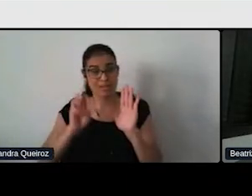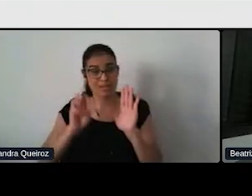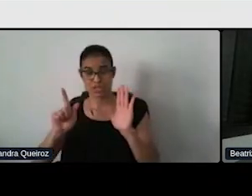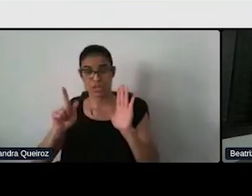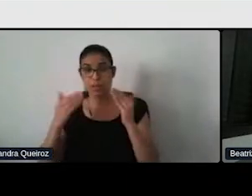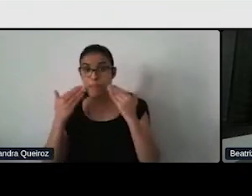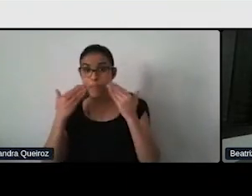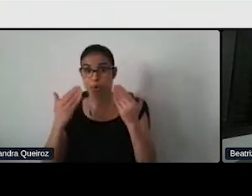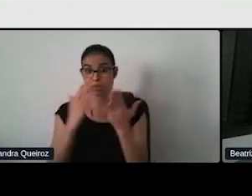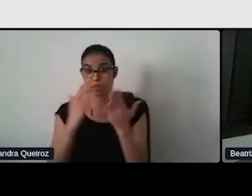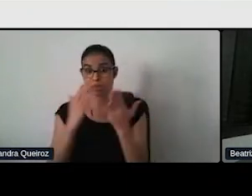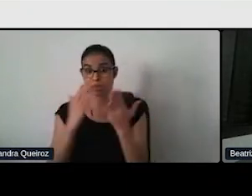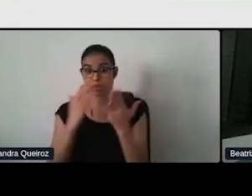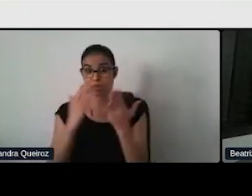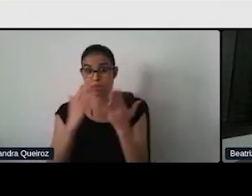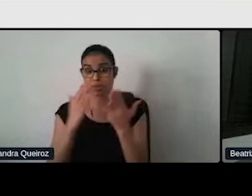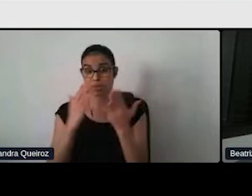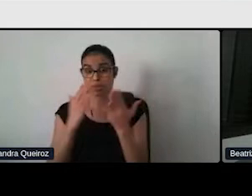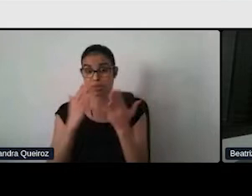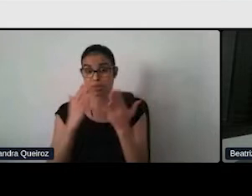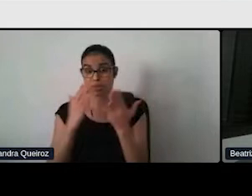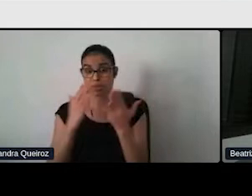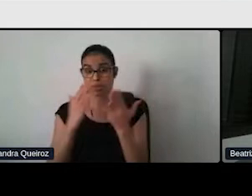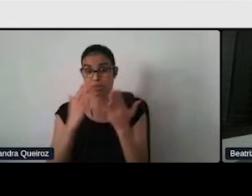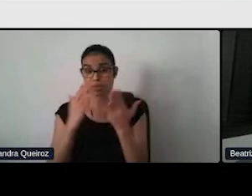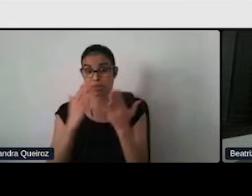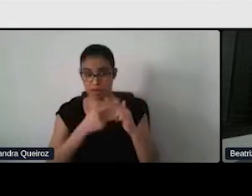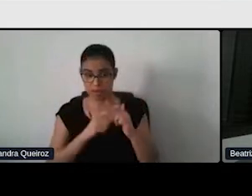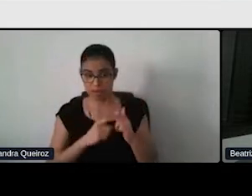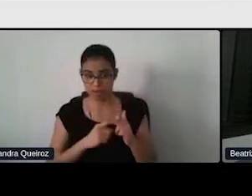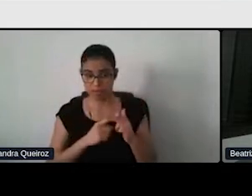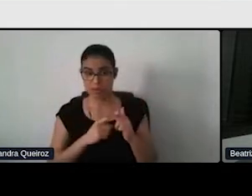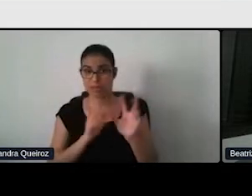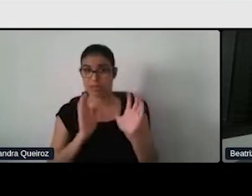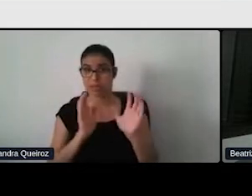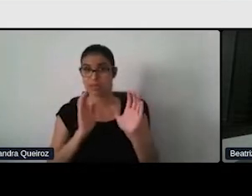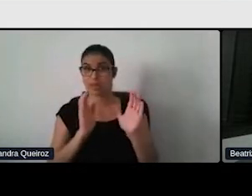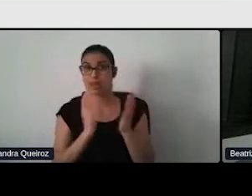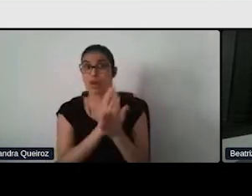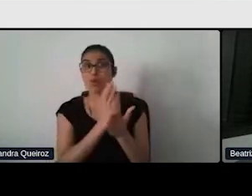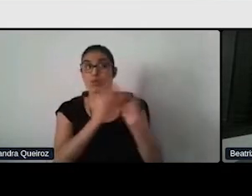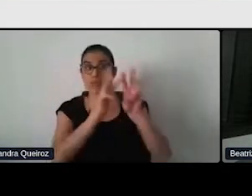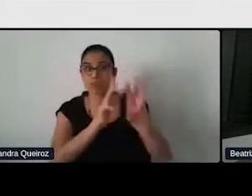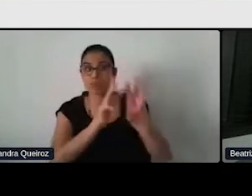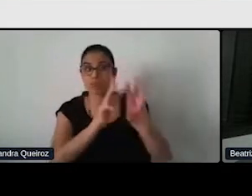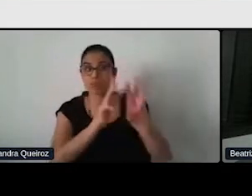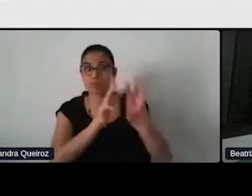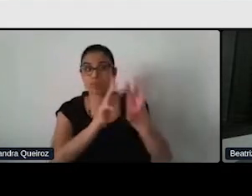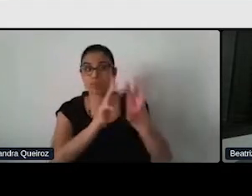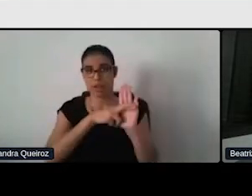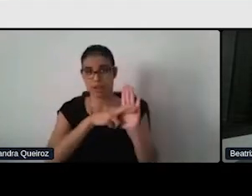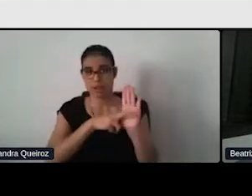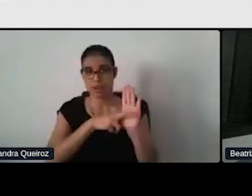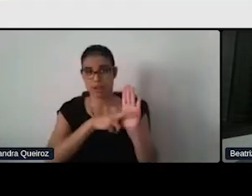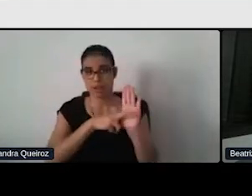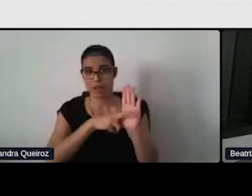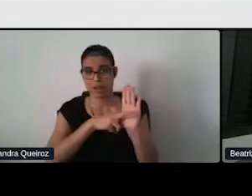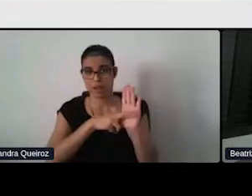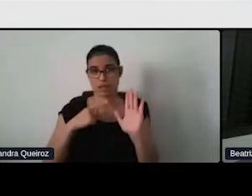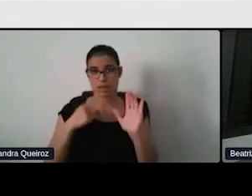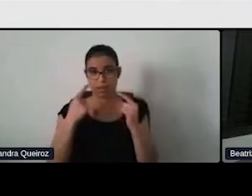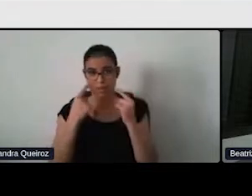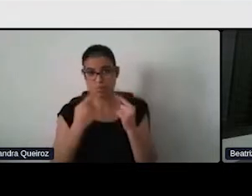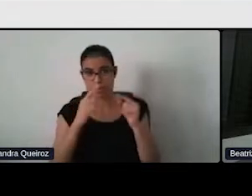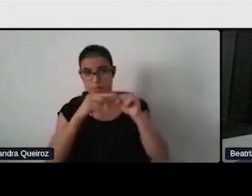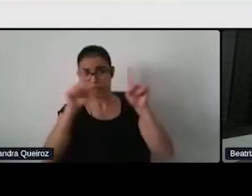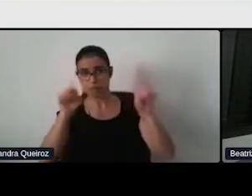dados têm as próprias diretrizes dentro delas. Então, eu trouxe aqui o Power BI e o Tableau,